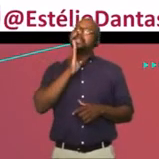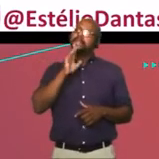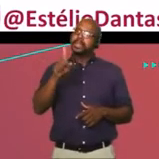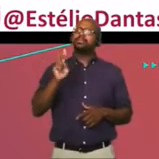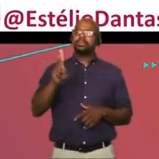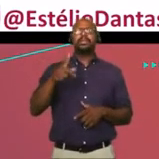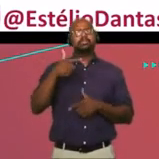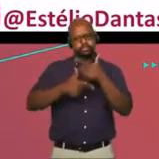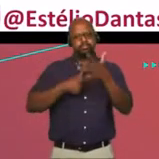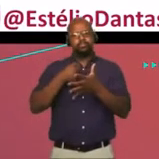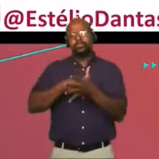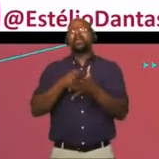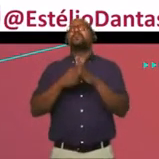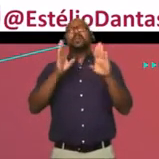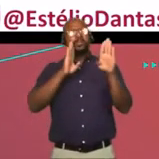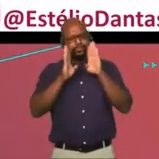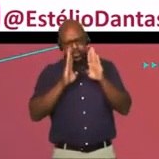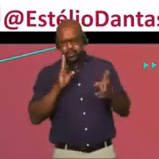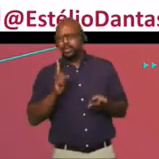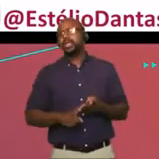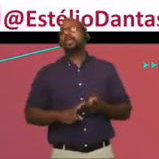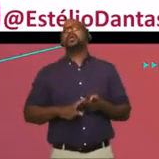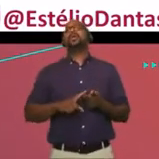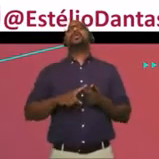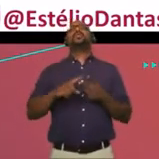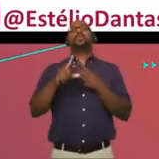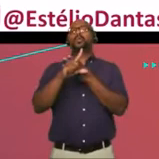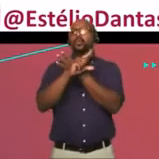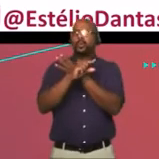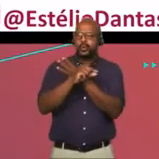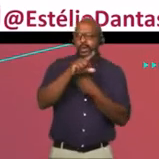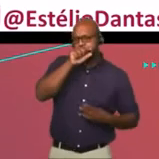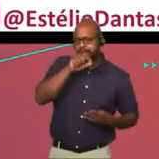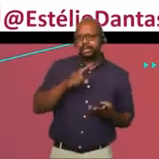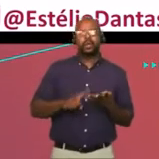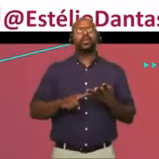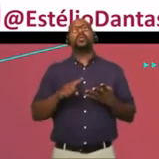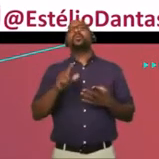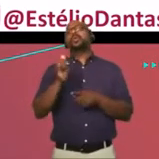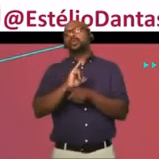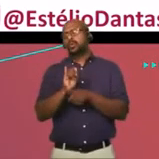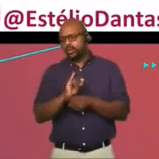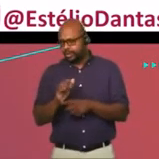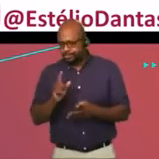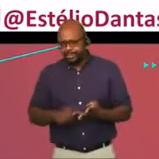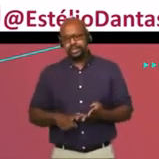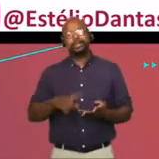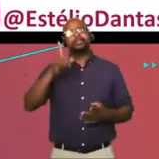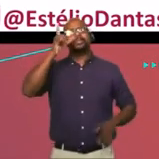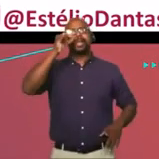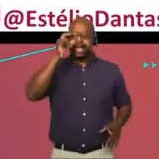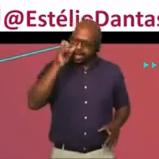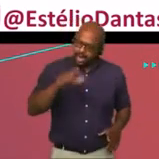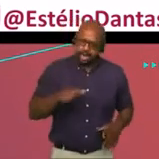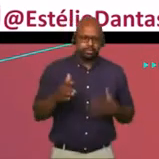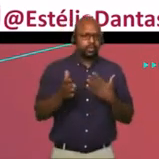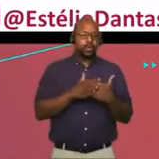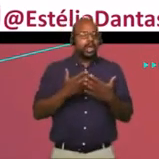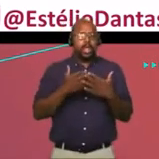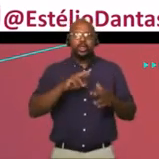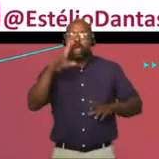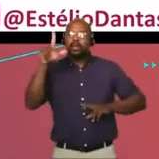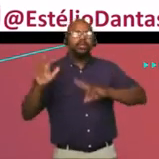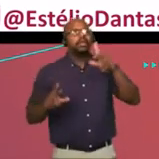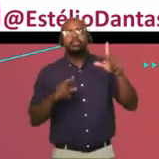em cima disso aí o Facebook tá aí o o Twitter o YouTube o Instagram onde Qualquer novidade